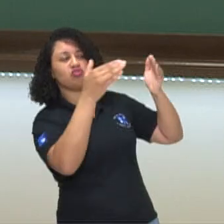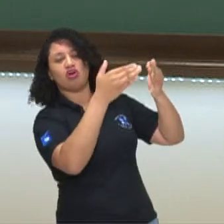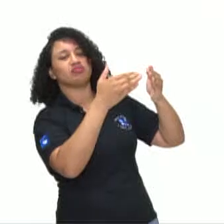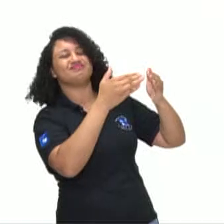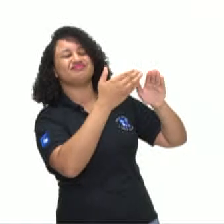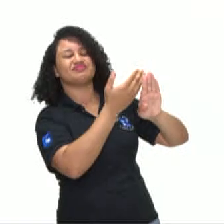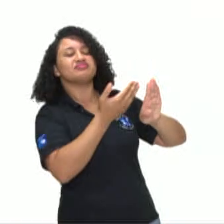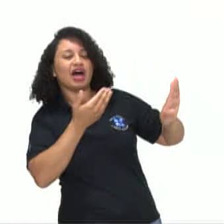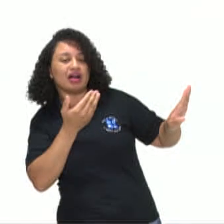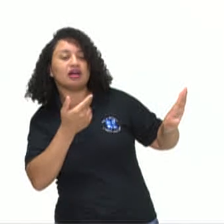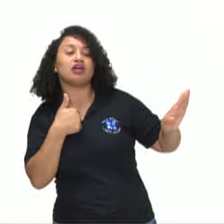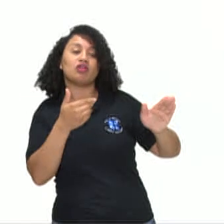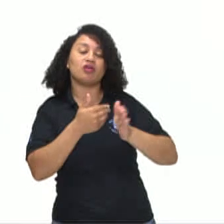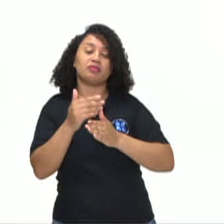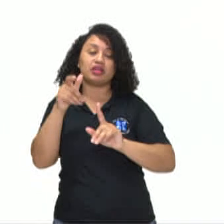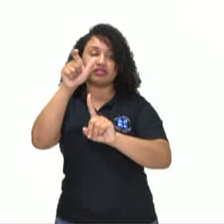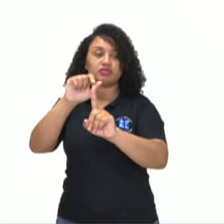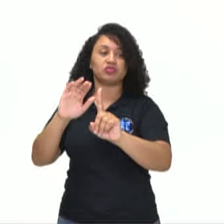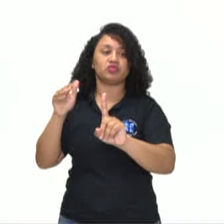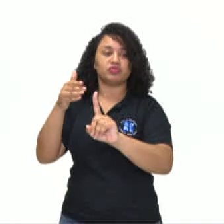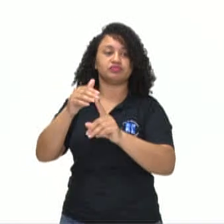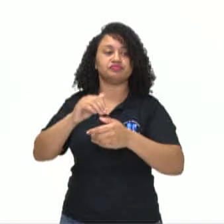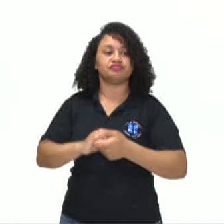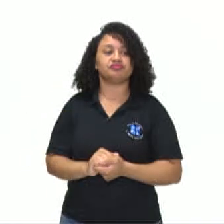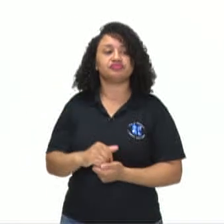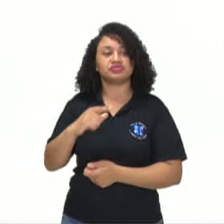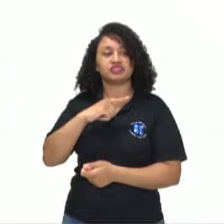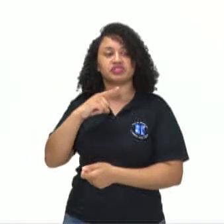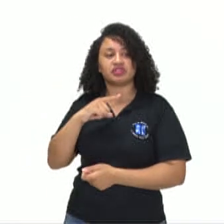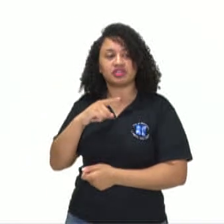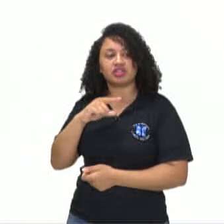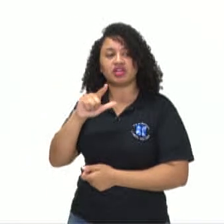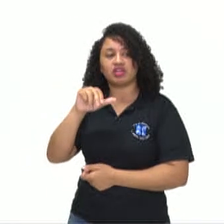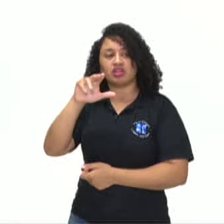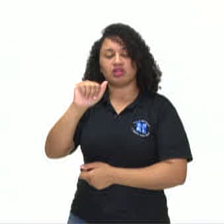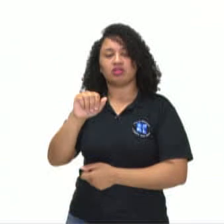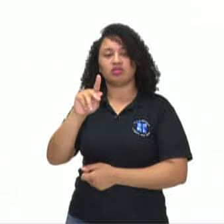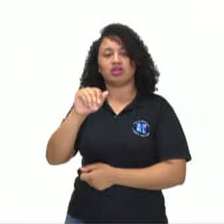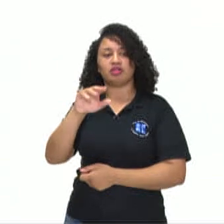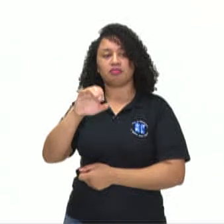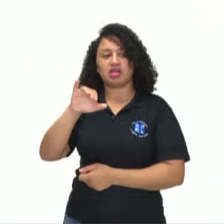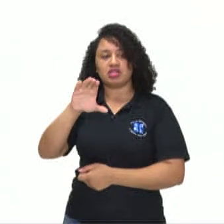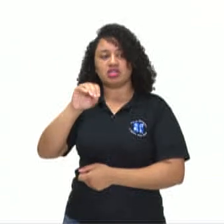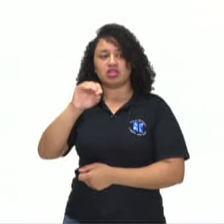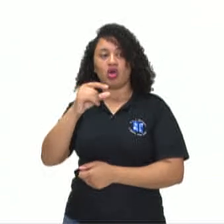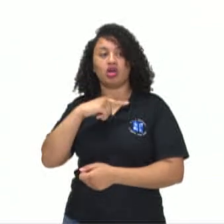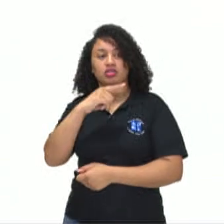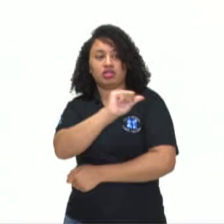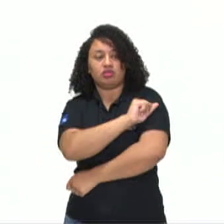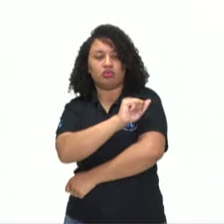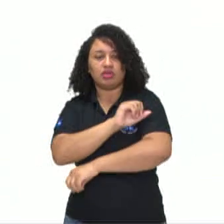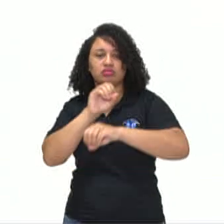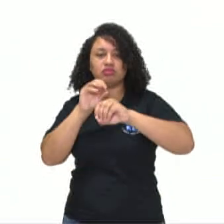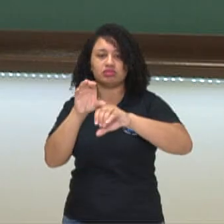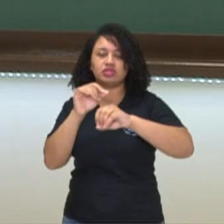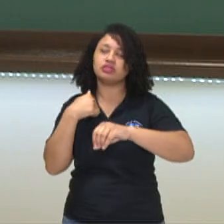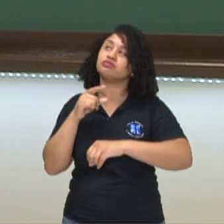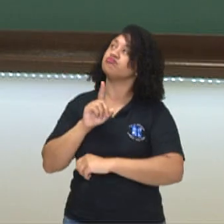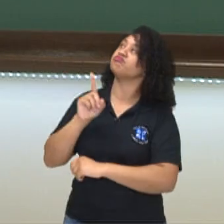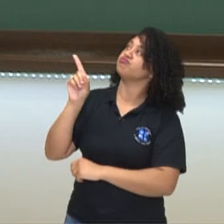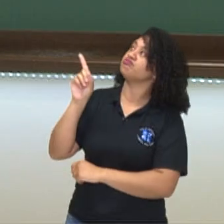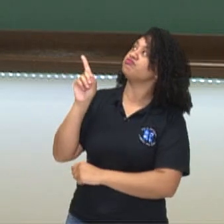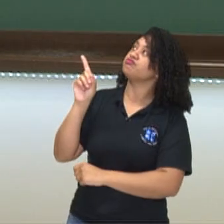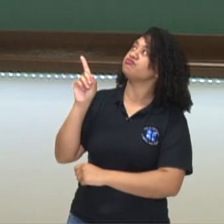Aqui o retrato de Luca Pacioli com o aluno, né? Então essa ideia de se fazer ciência, de transmitir